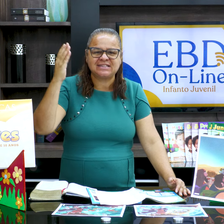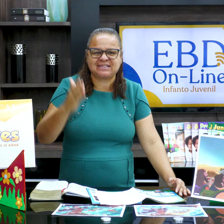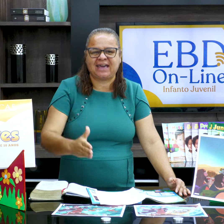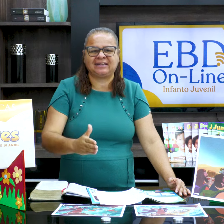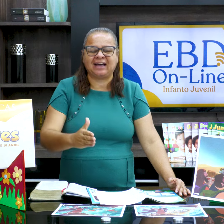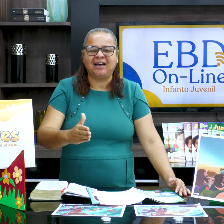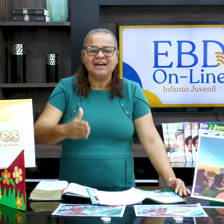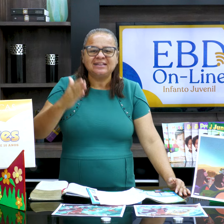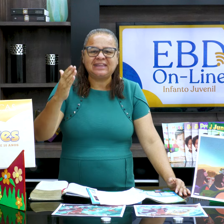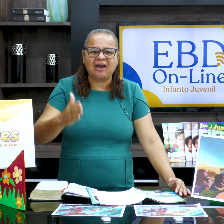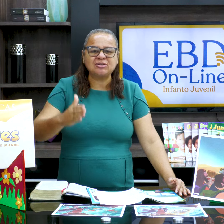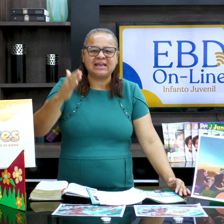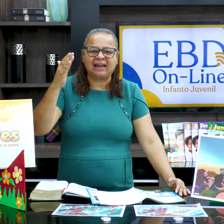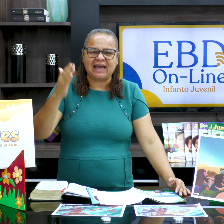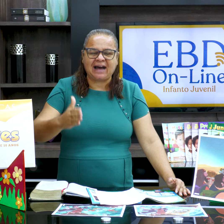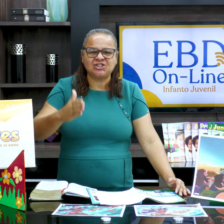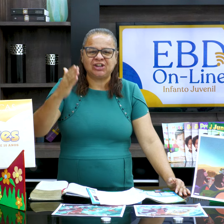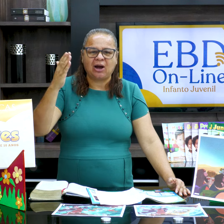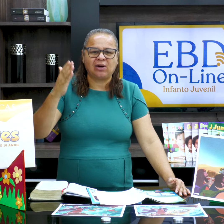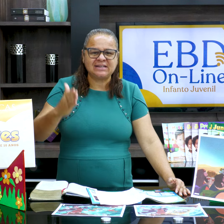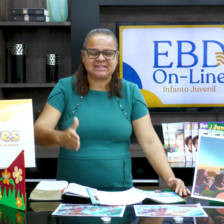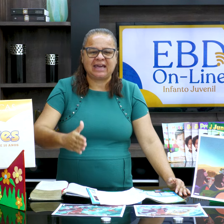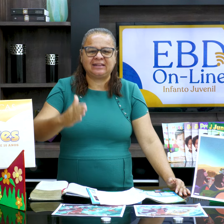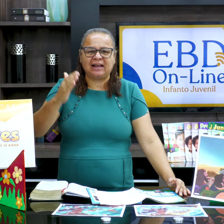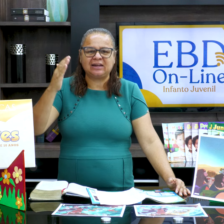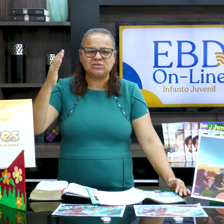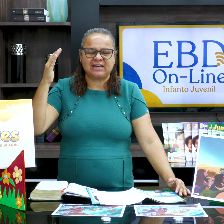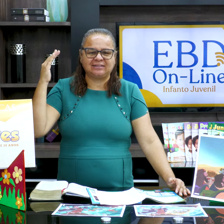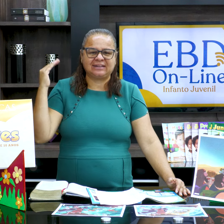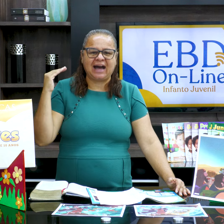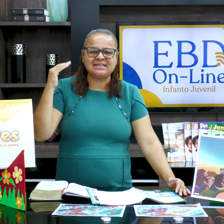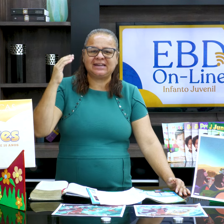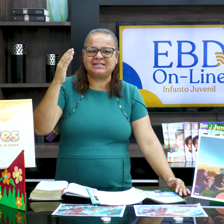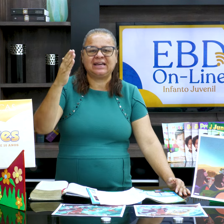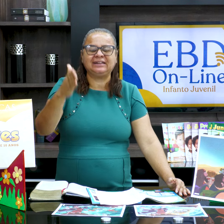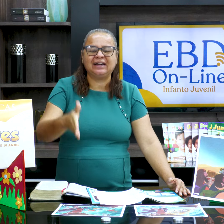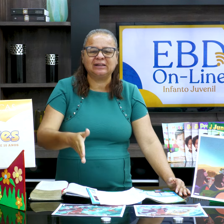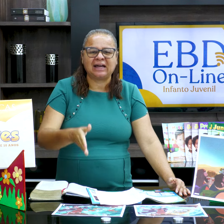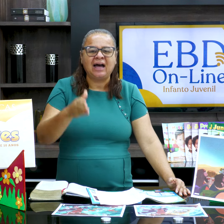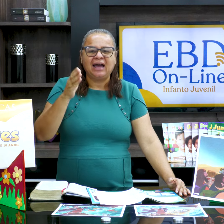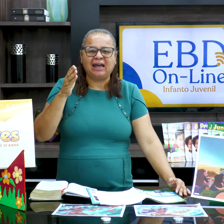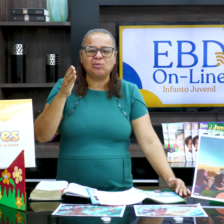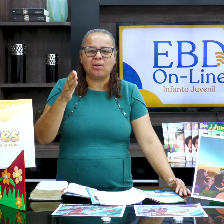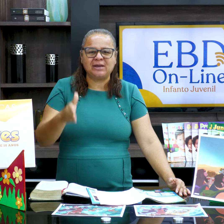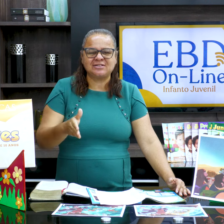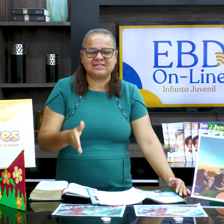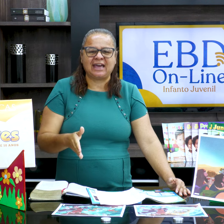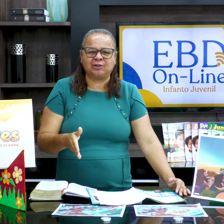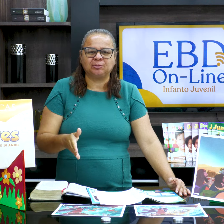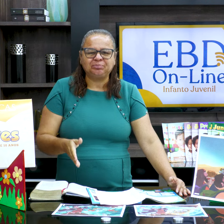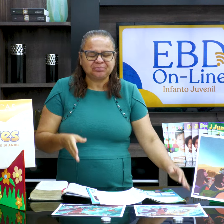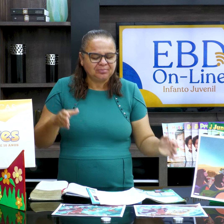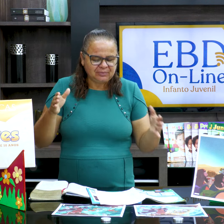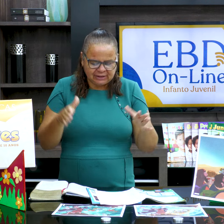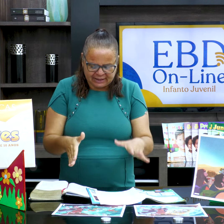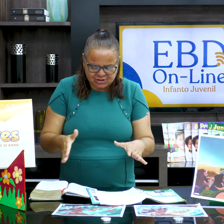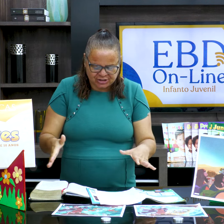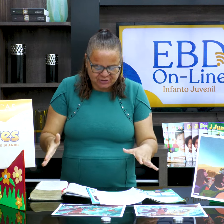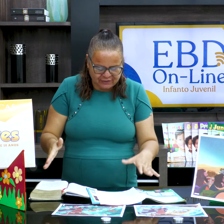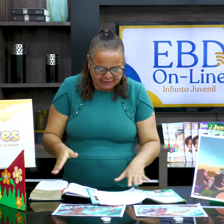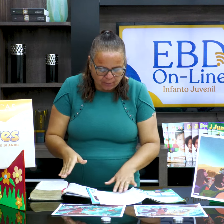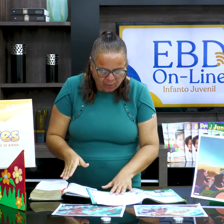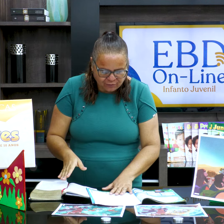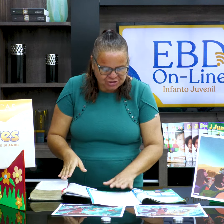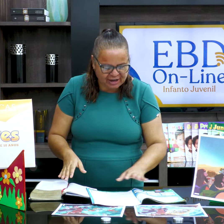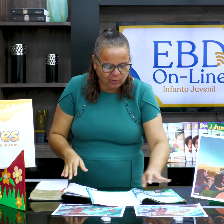na hora certa Deus ele age na hora certa ele não se atrasa e nem se adianta é no momento certo e a